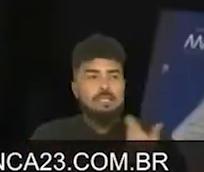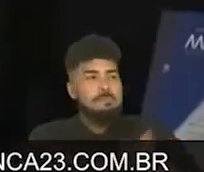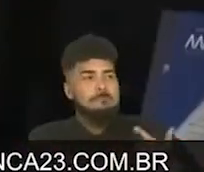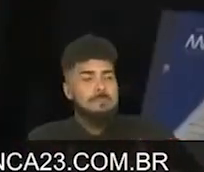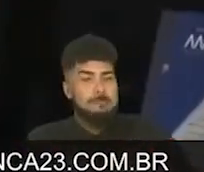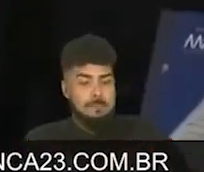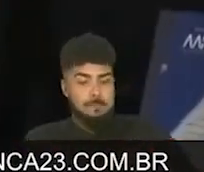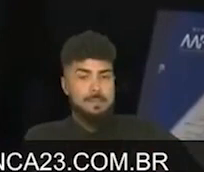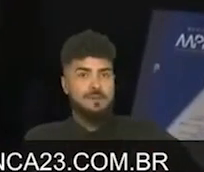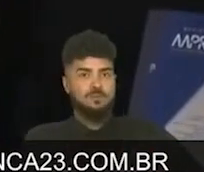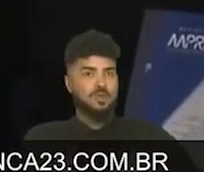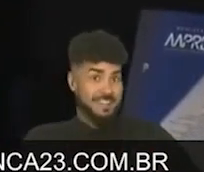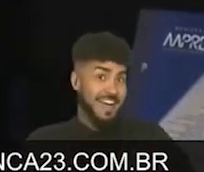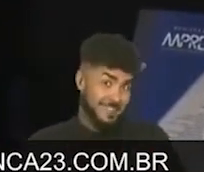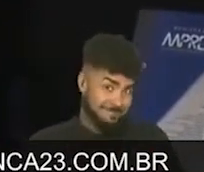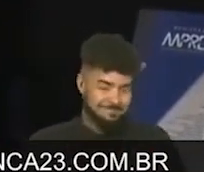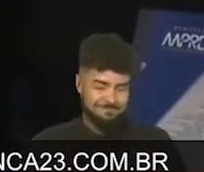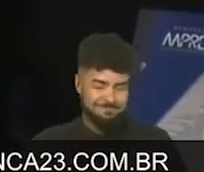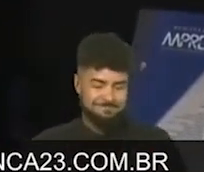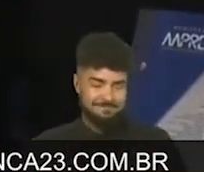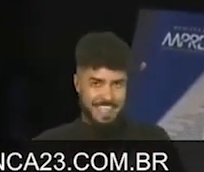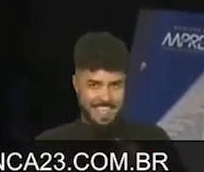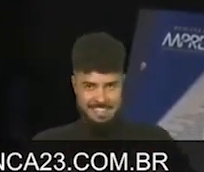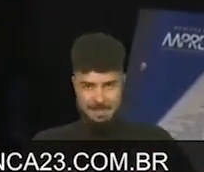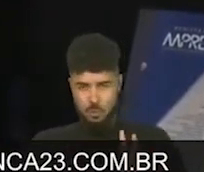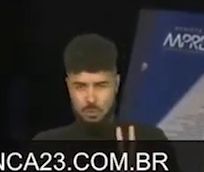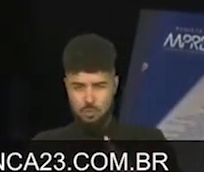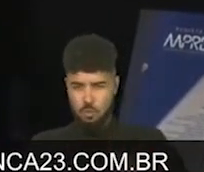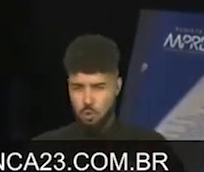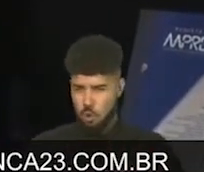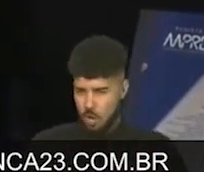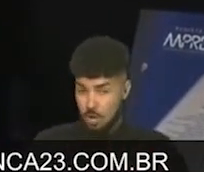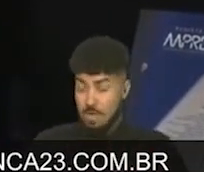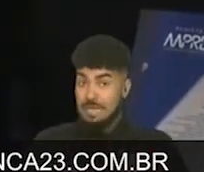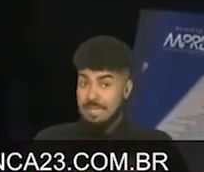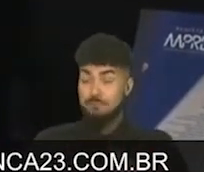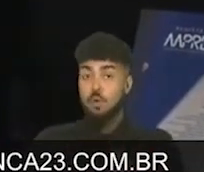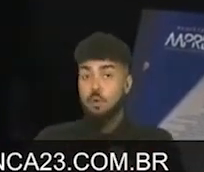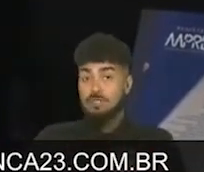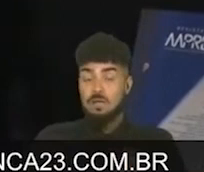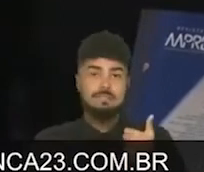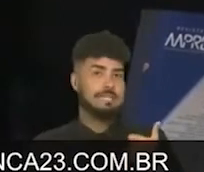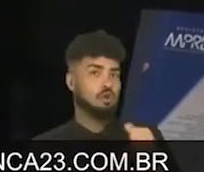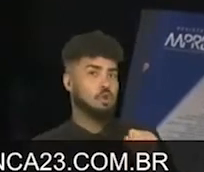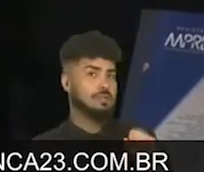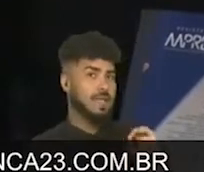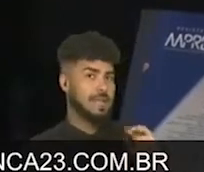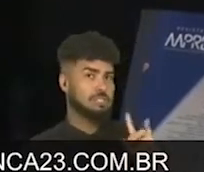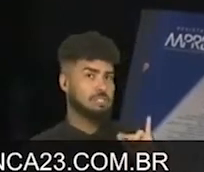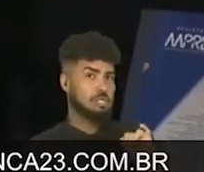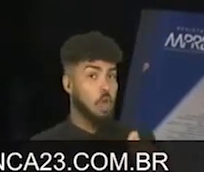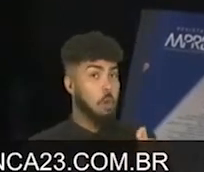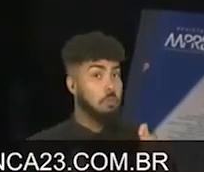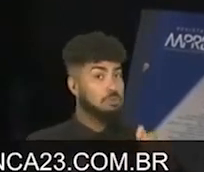Nessa modalidade de trabalho temporário, ele pode ser contratado por 180 dias, com possibilidade de